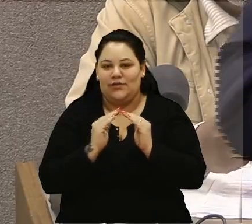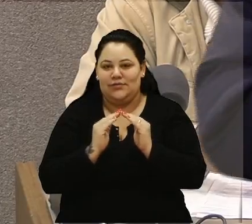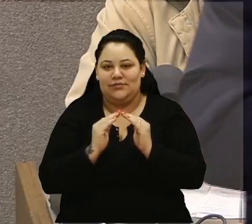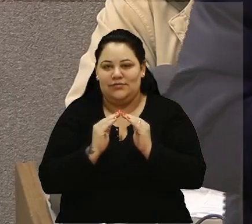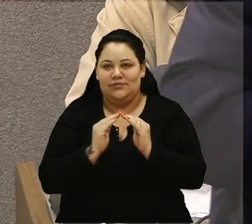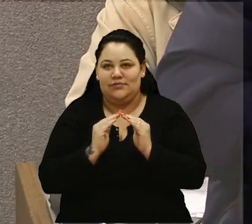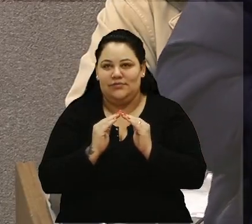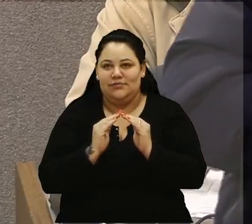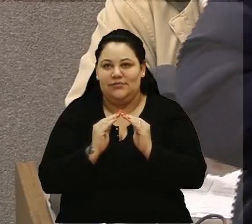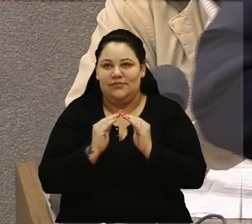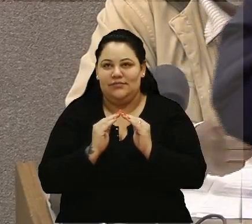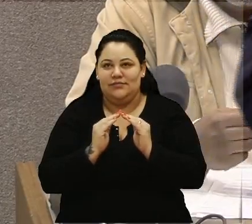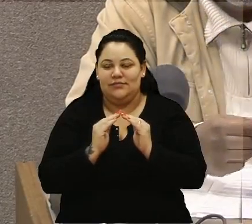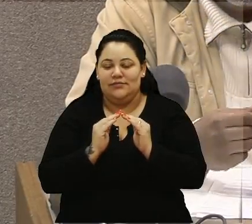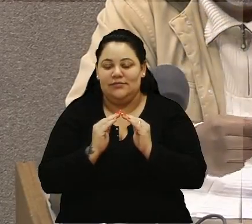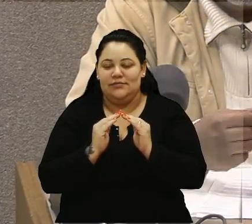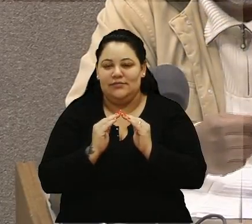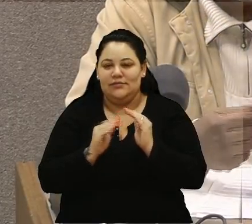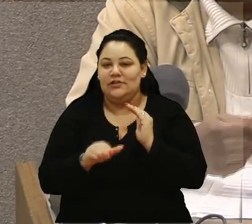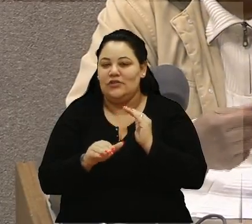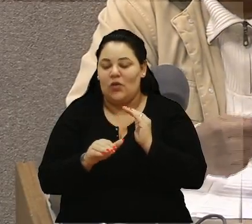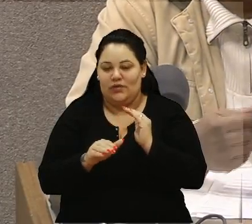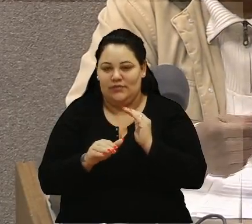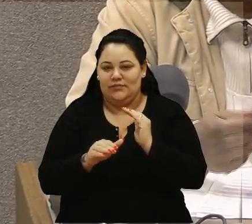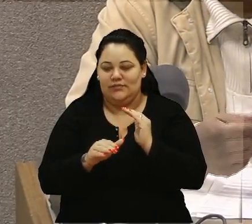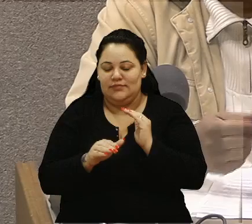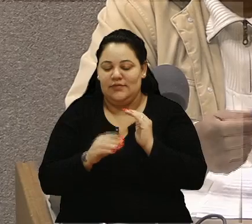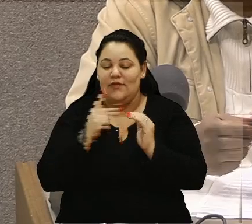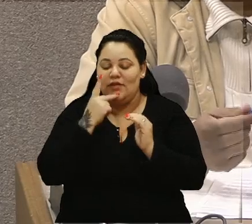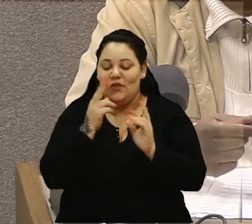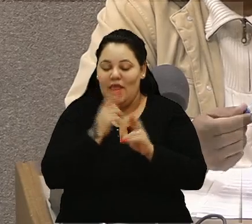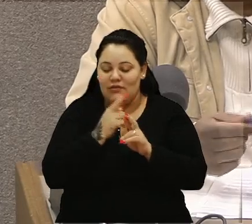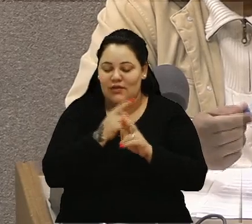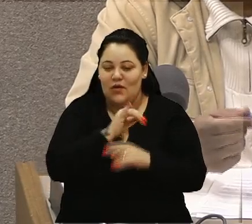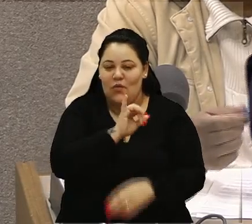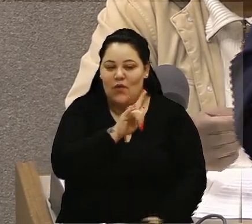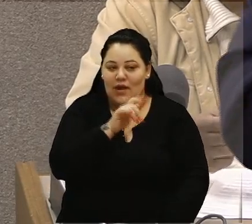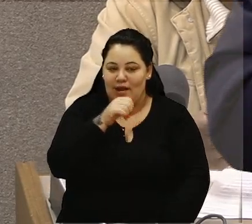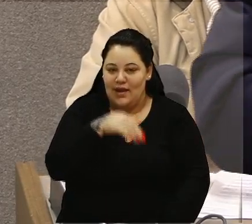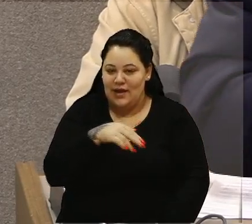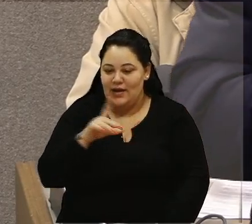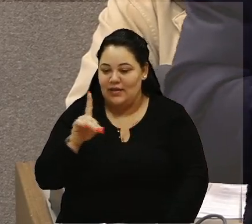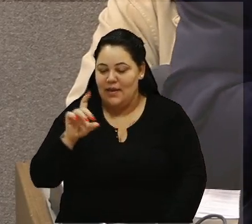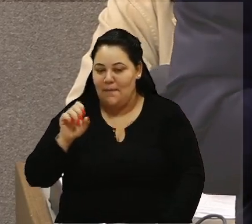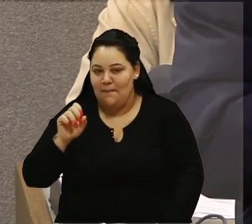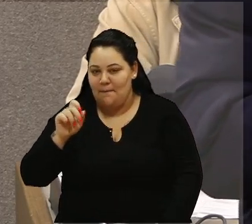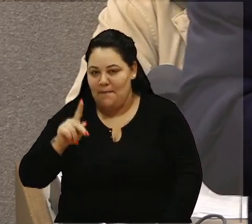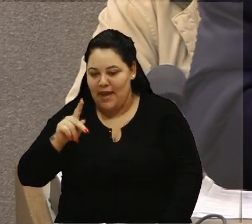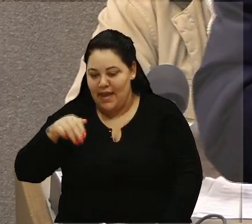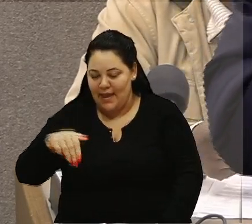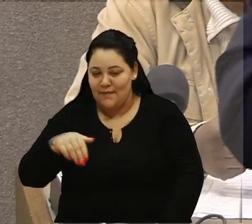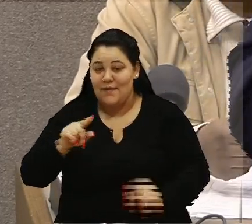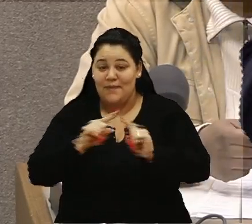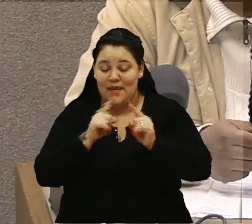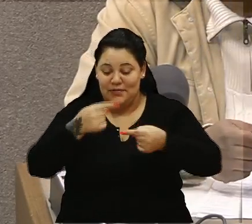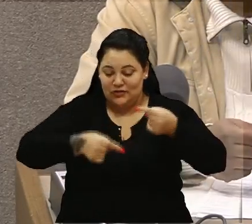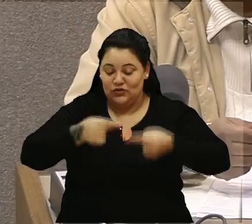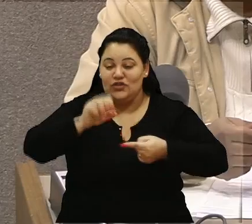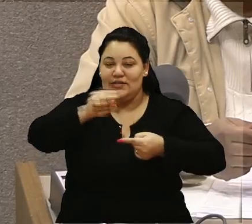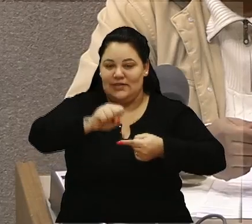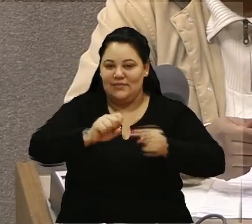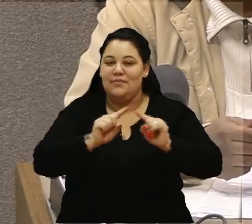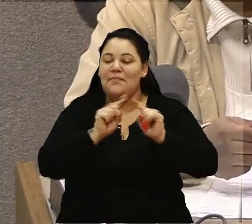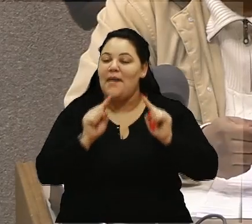questão dos órgãos do IGAM e do DPM também se deve se discutir, sim, mas a gente não pode negar